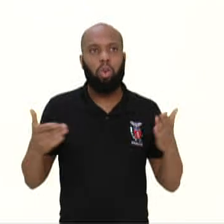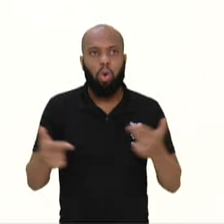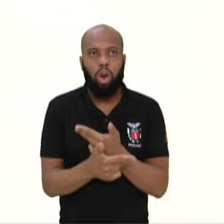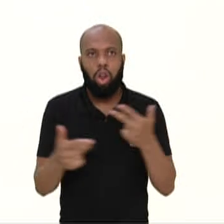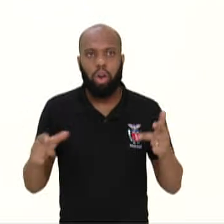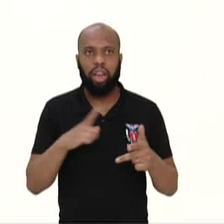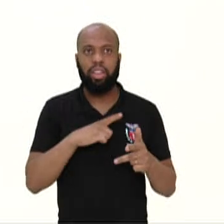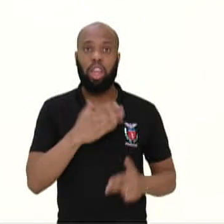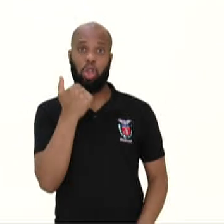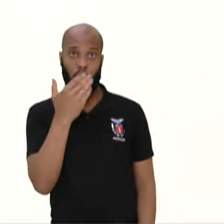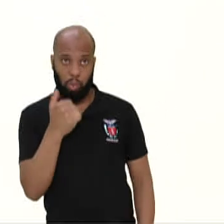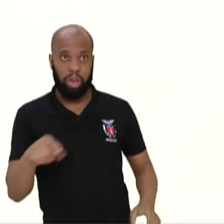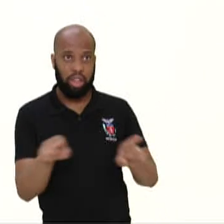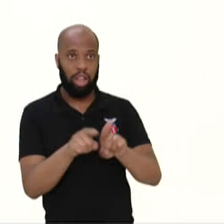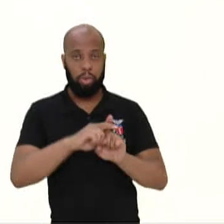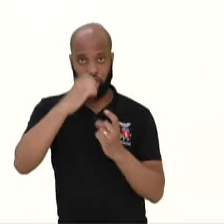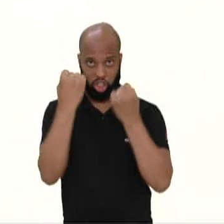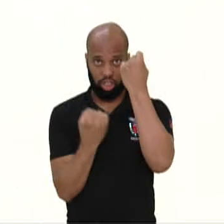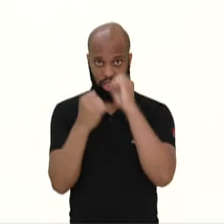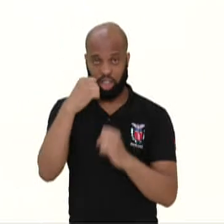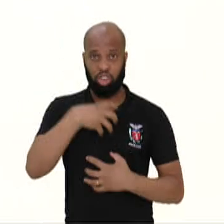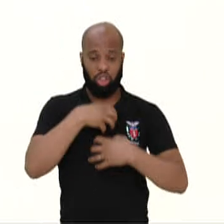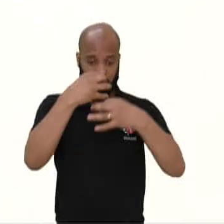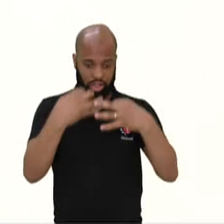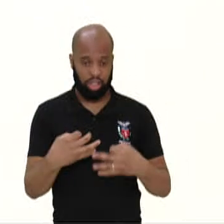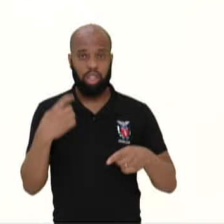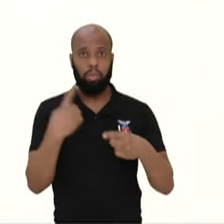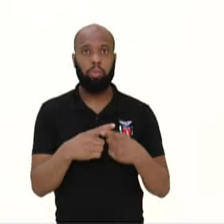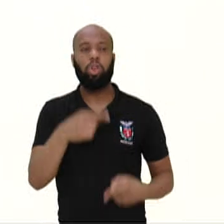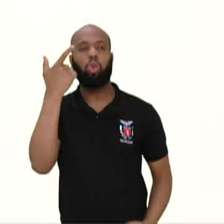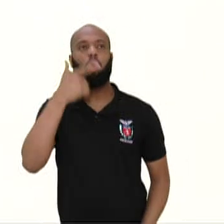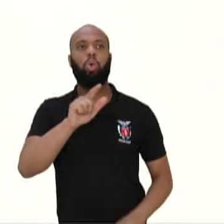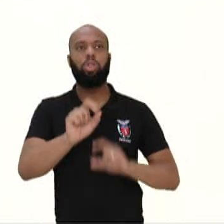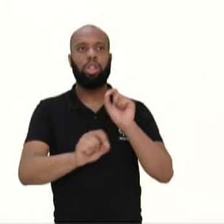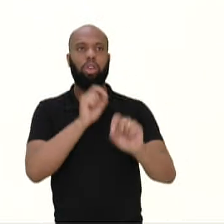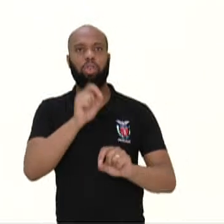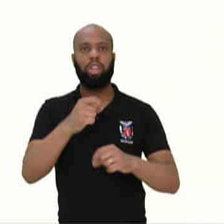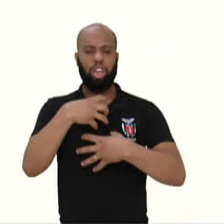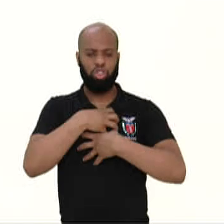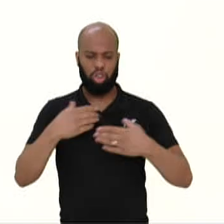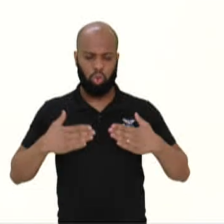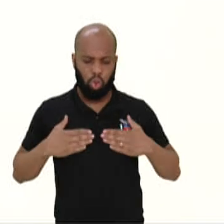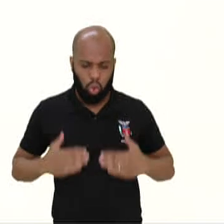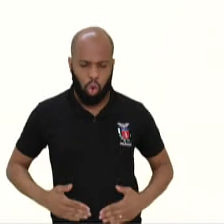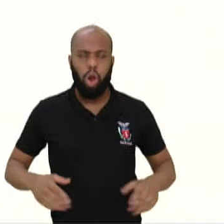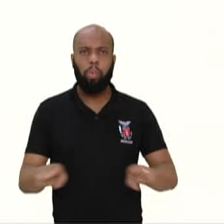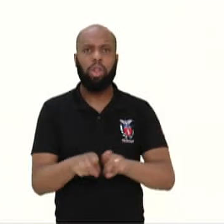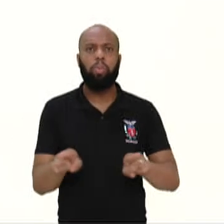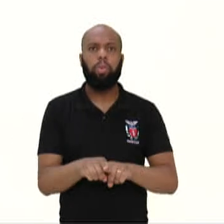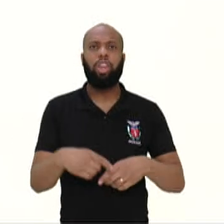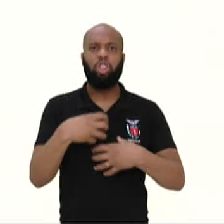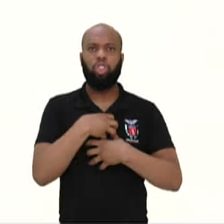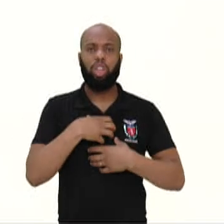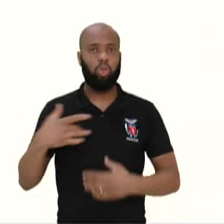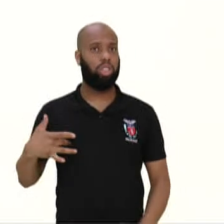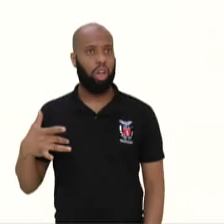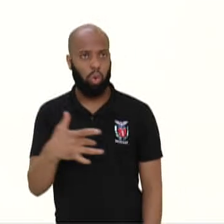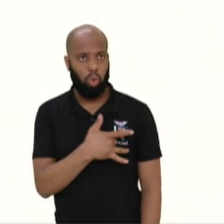permitem combinar alimentação e exercício físico, que permitem a aquisição e manutenção de níveis adequados de